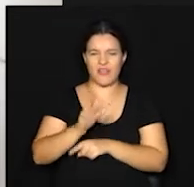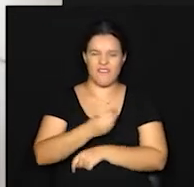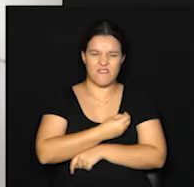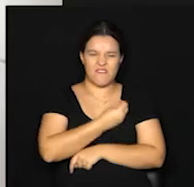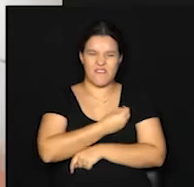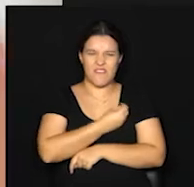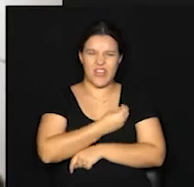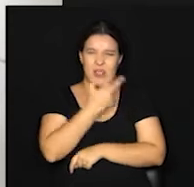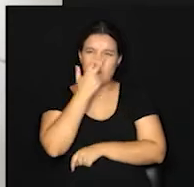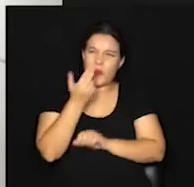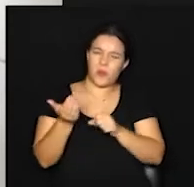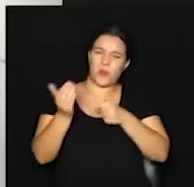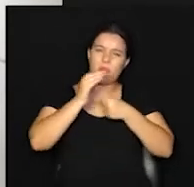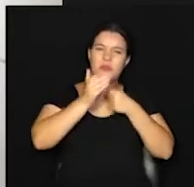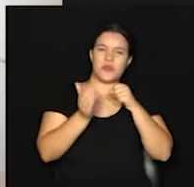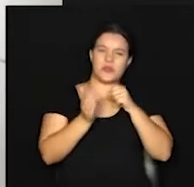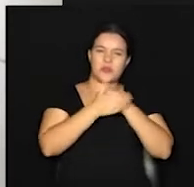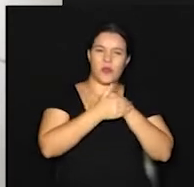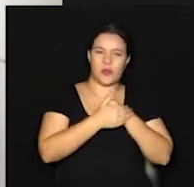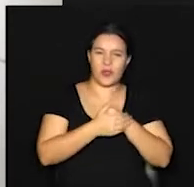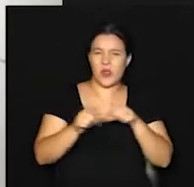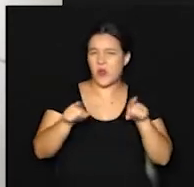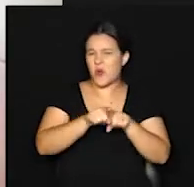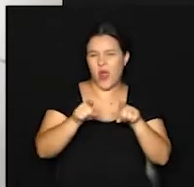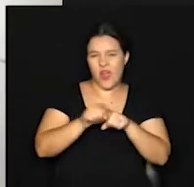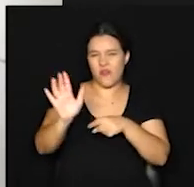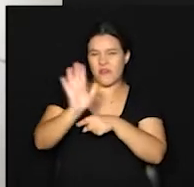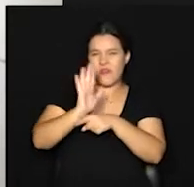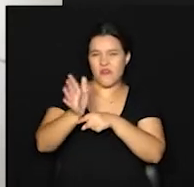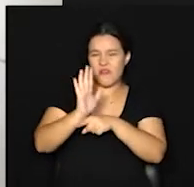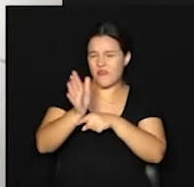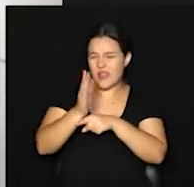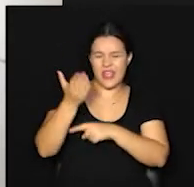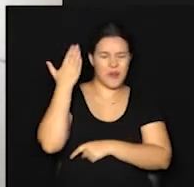um pouco o pai, naquele filme, ou leram um livro,